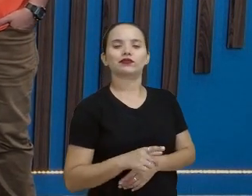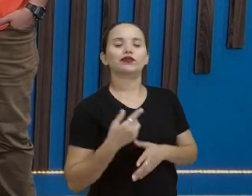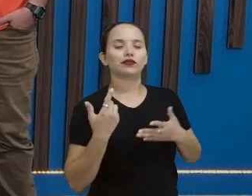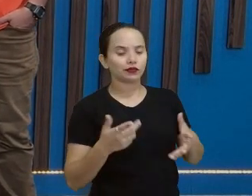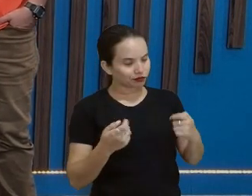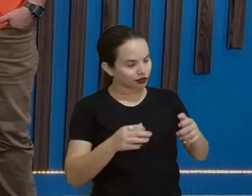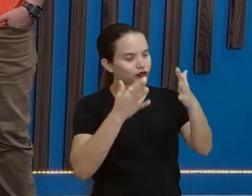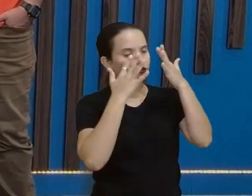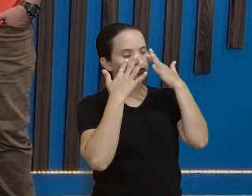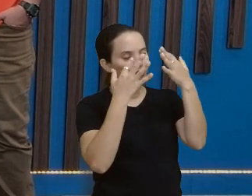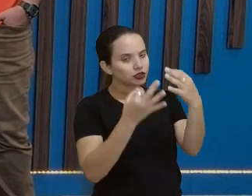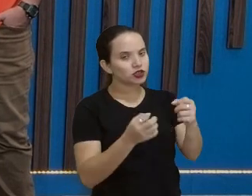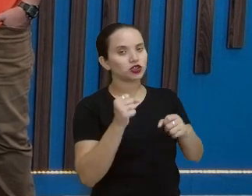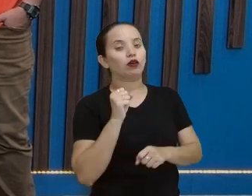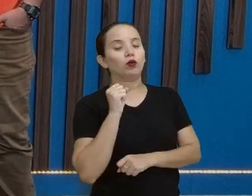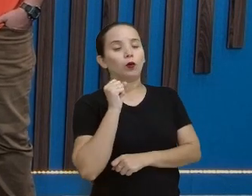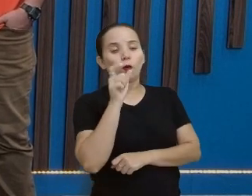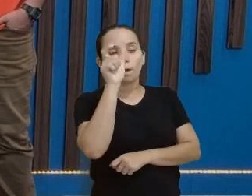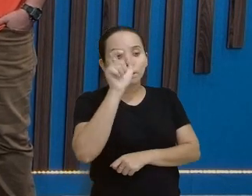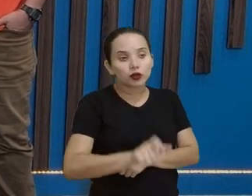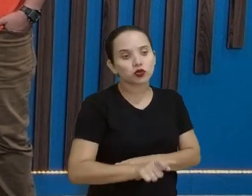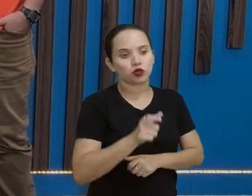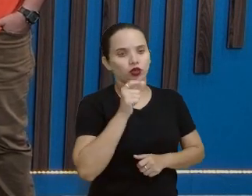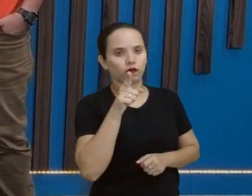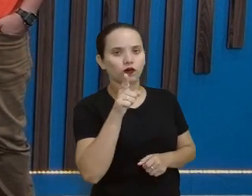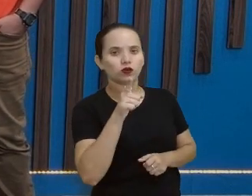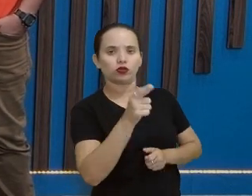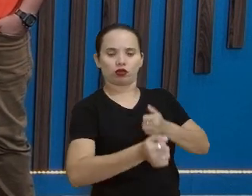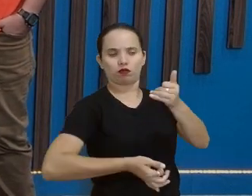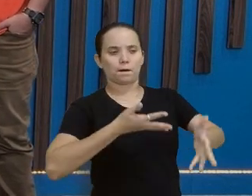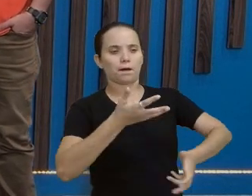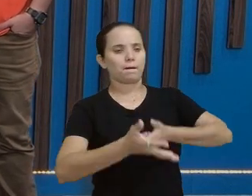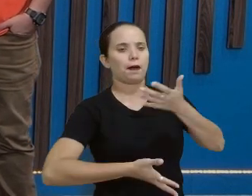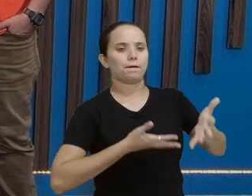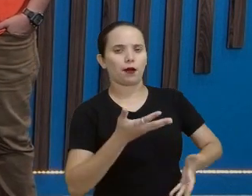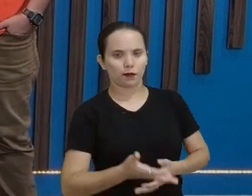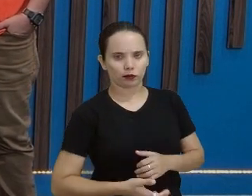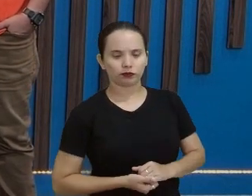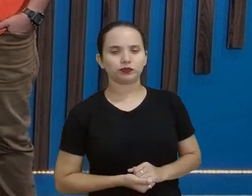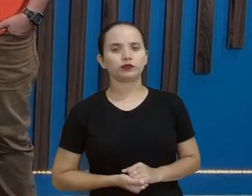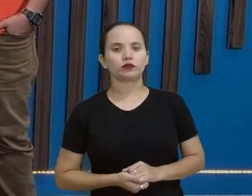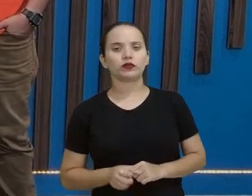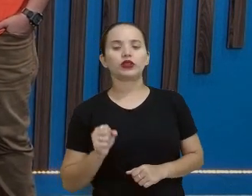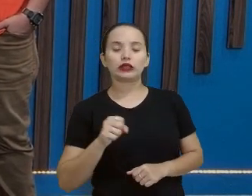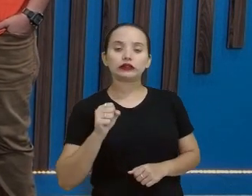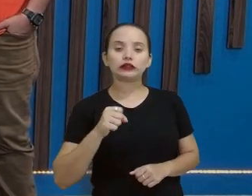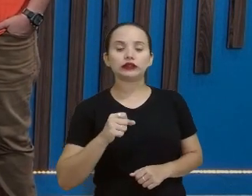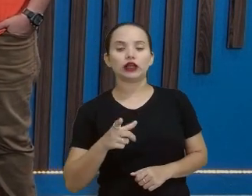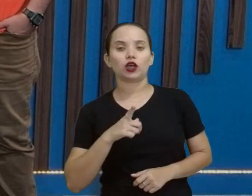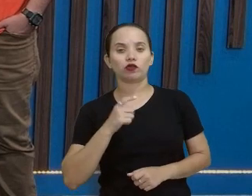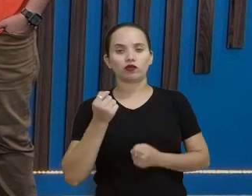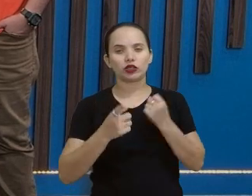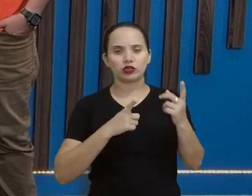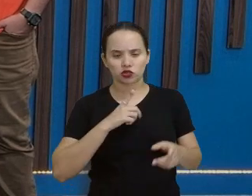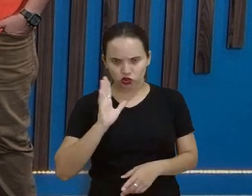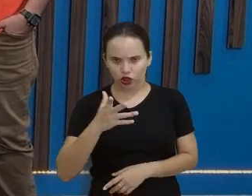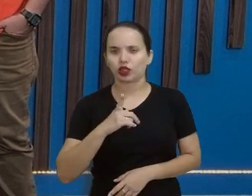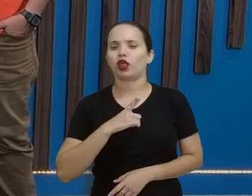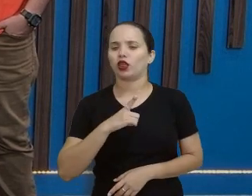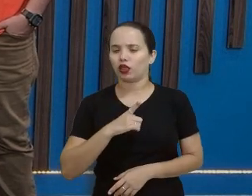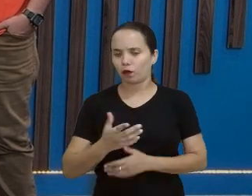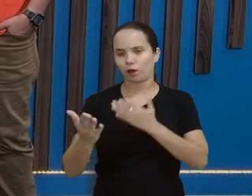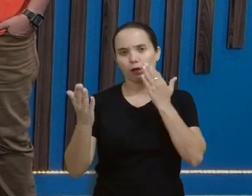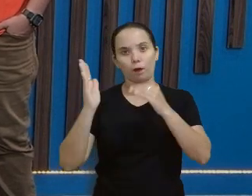muita atenção com quem você abre as suas emoções e seus sentimentos, tá? E tendo um profissional especializado também, né? A gente até trouxe uma aula a